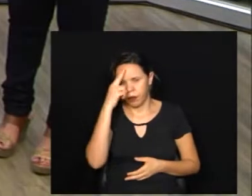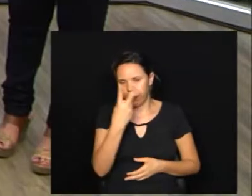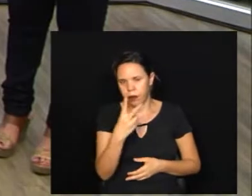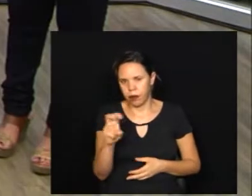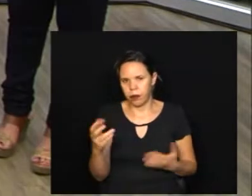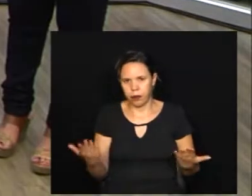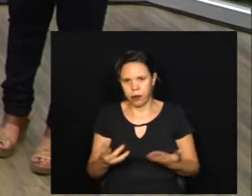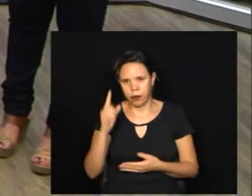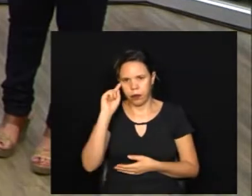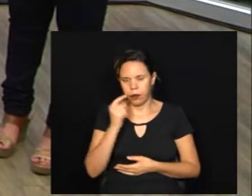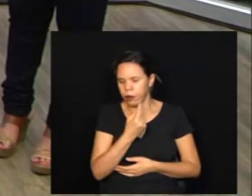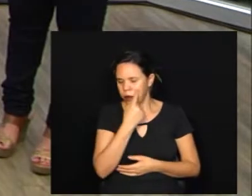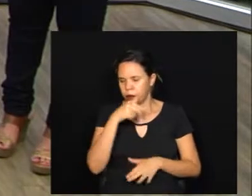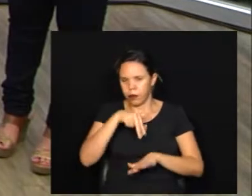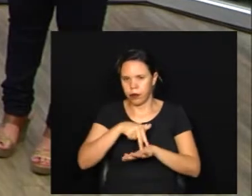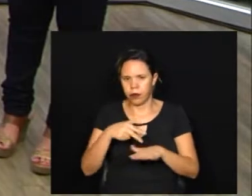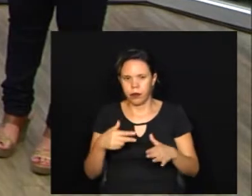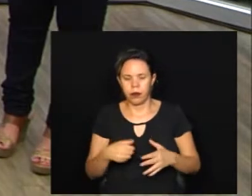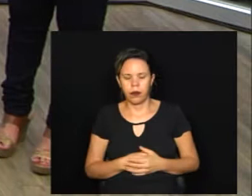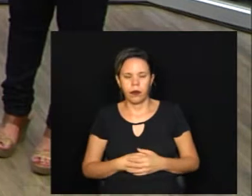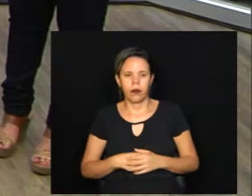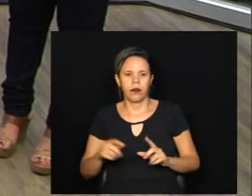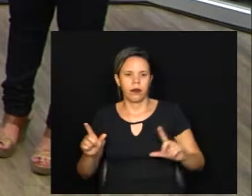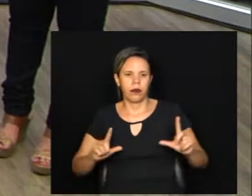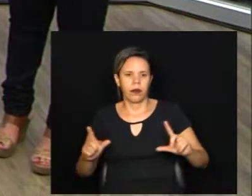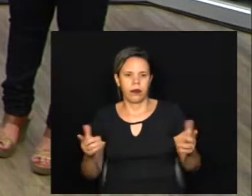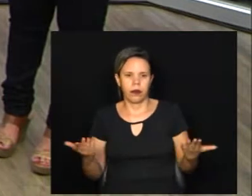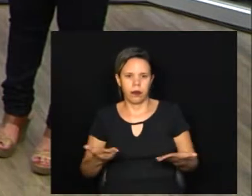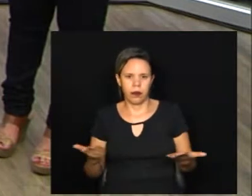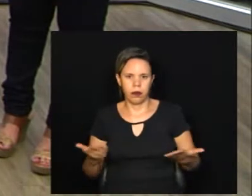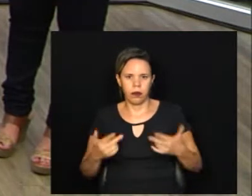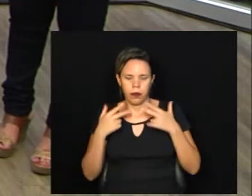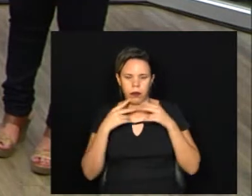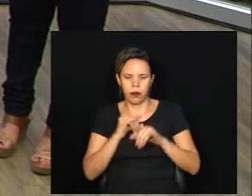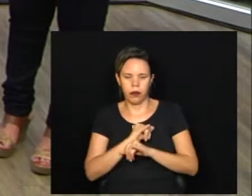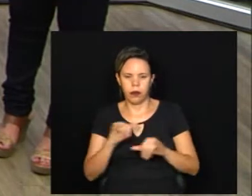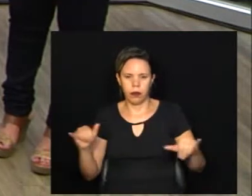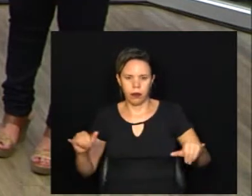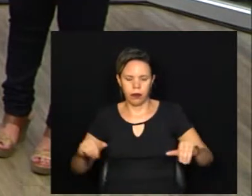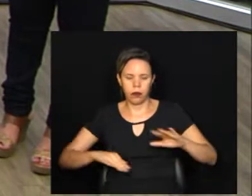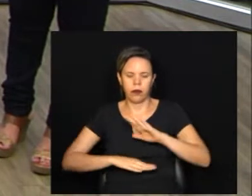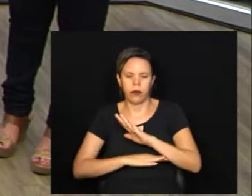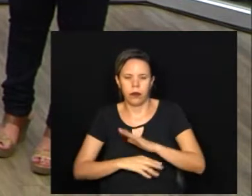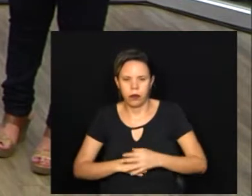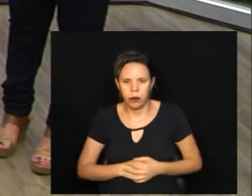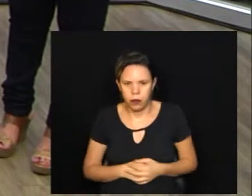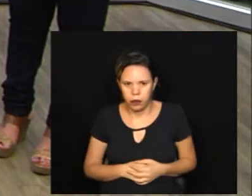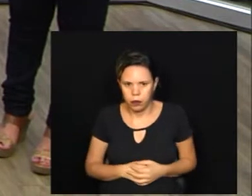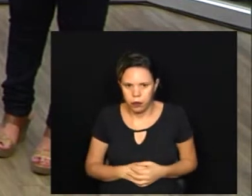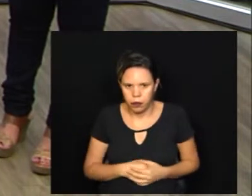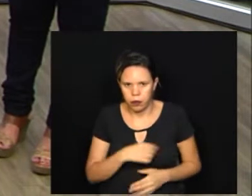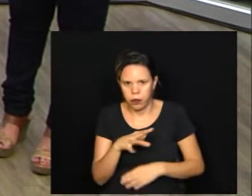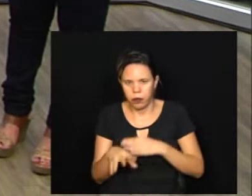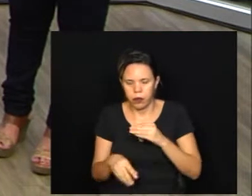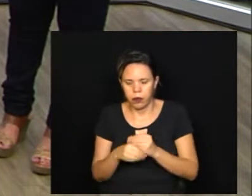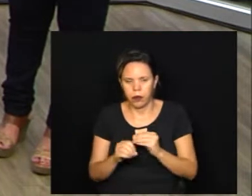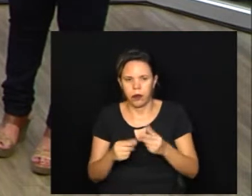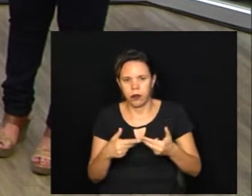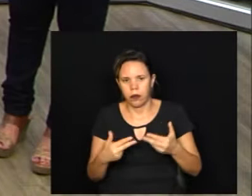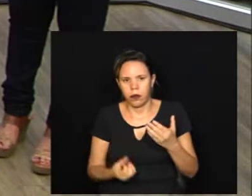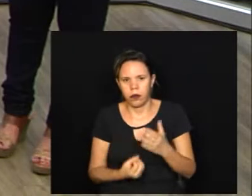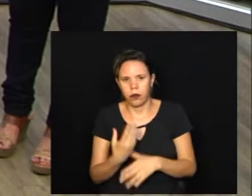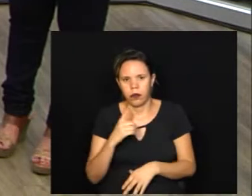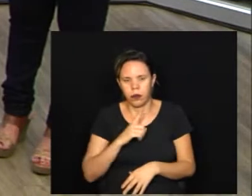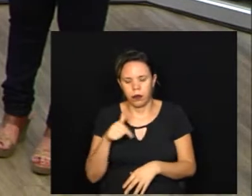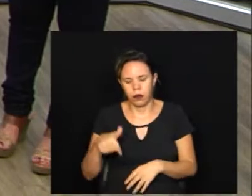8h25, a Mirna Abreu está de volta aos nossos estúdios, agora com as notícias do Legislativo, atualizando os eventos que nós